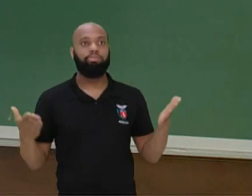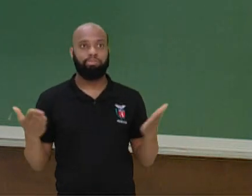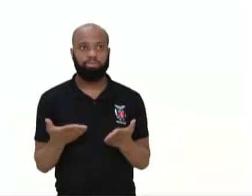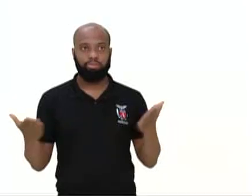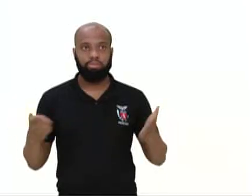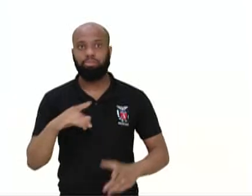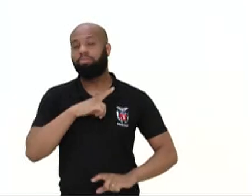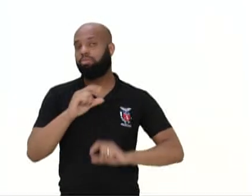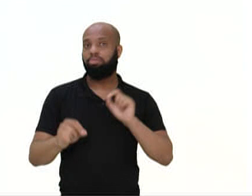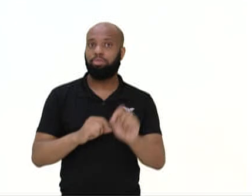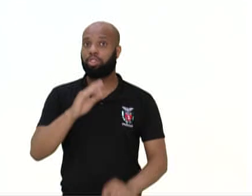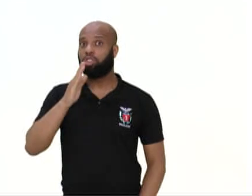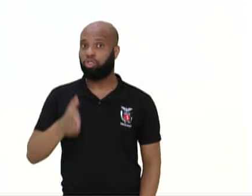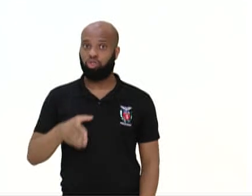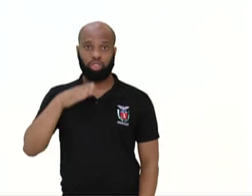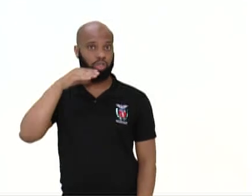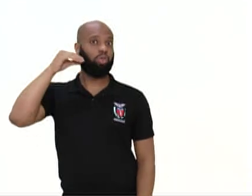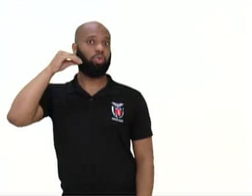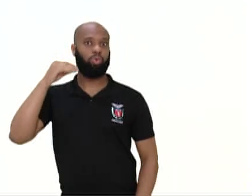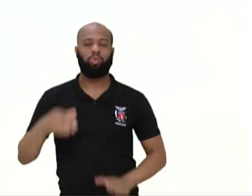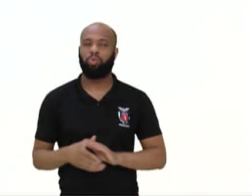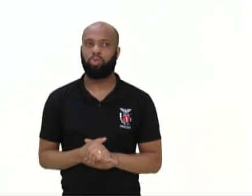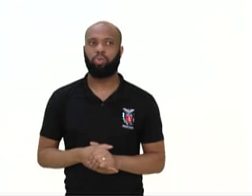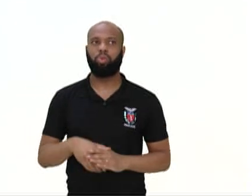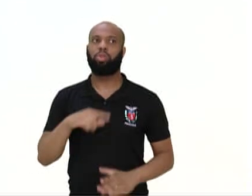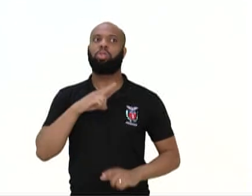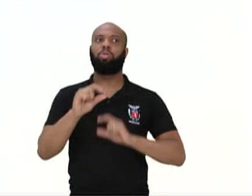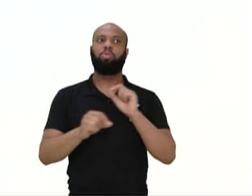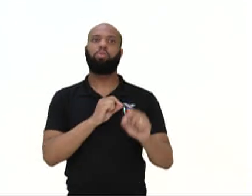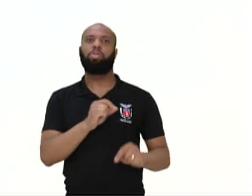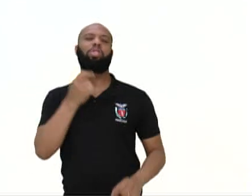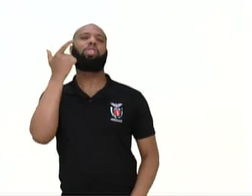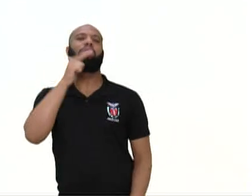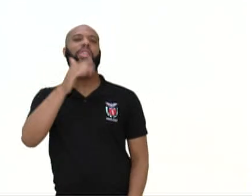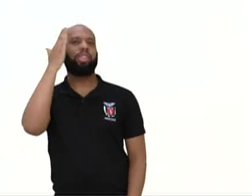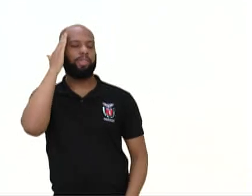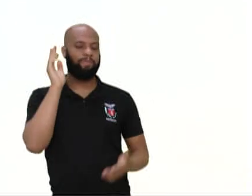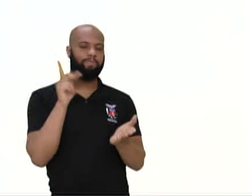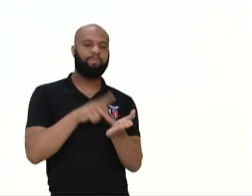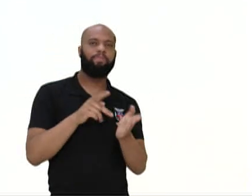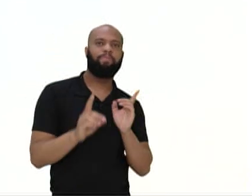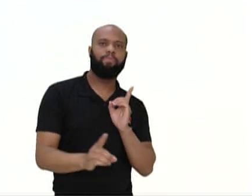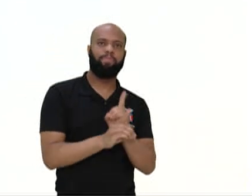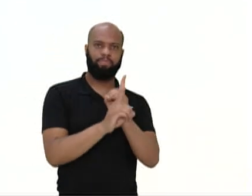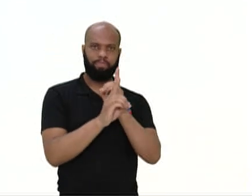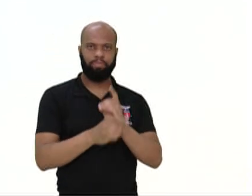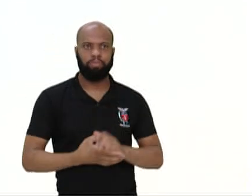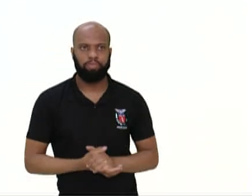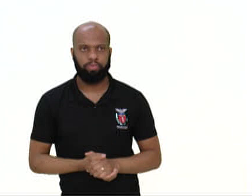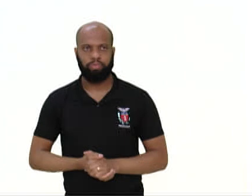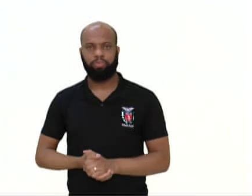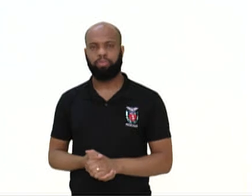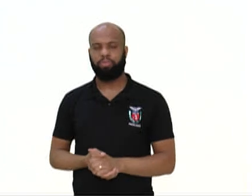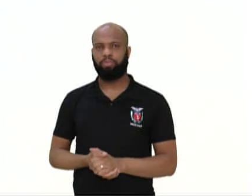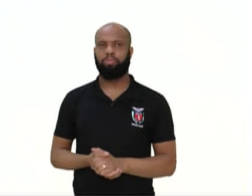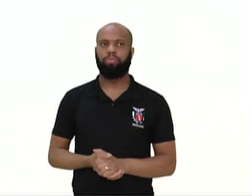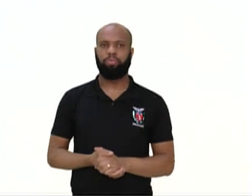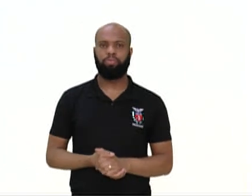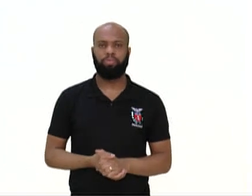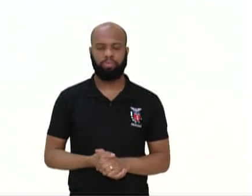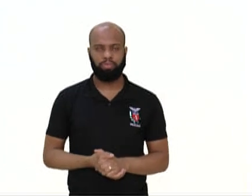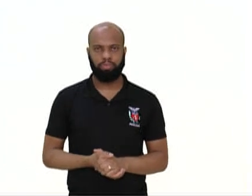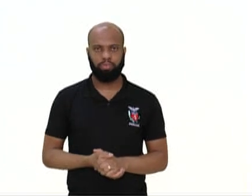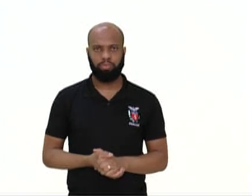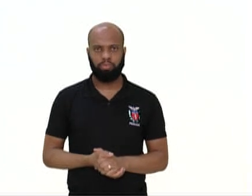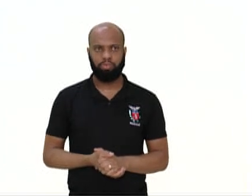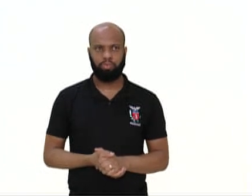Ahora, veteranos, ya le dimos alcance de la verdad. El océano es por fin el océano, pero